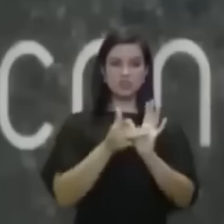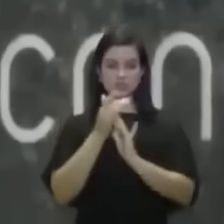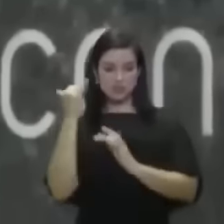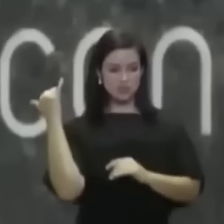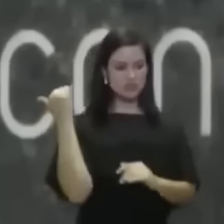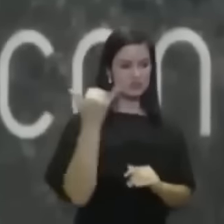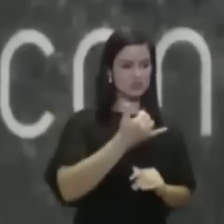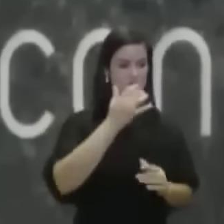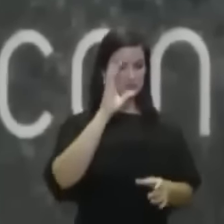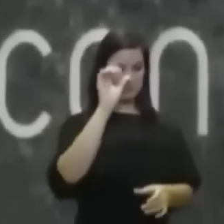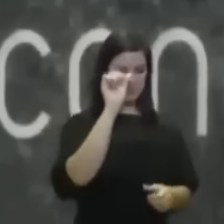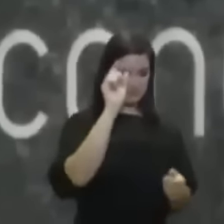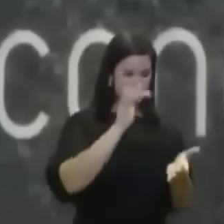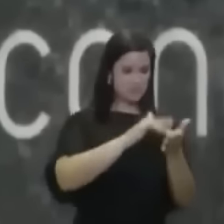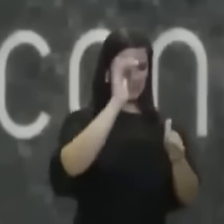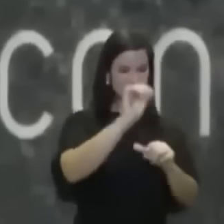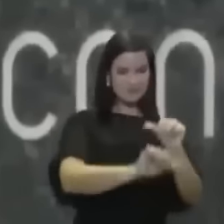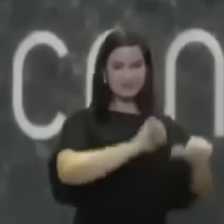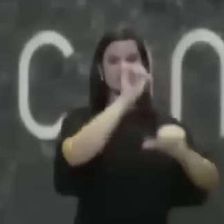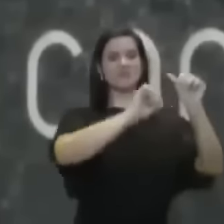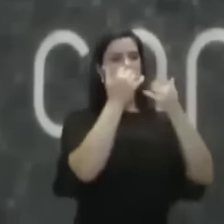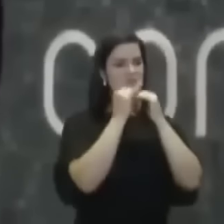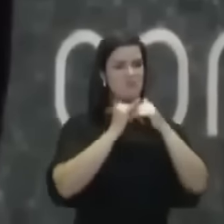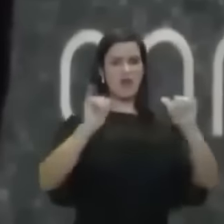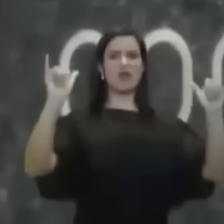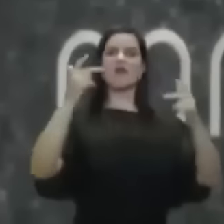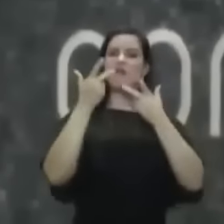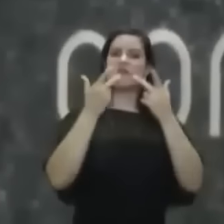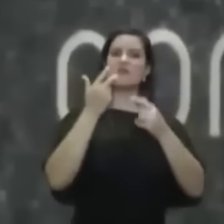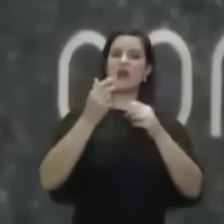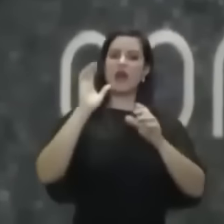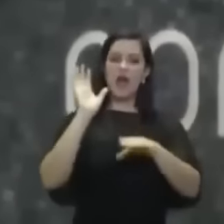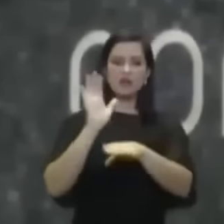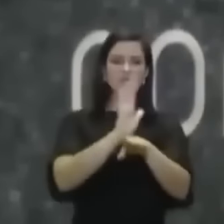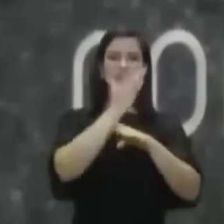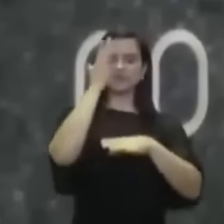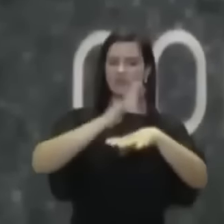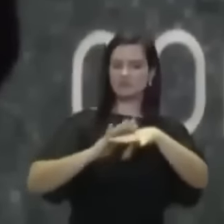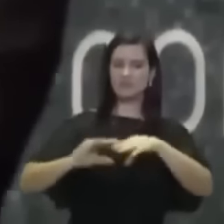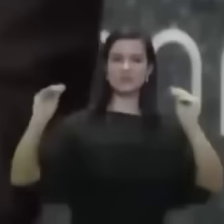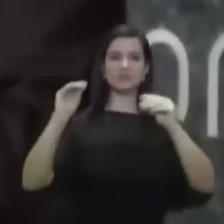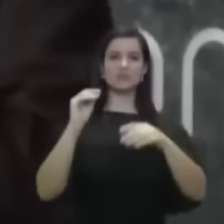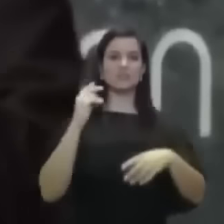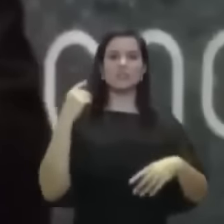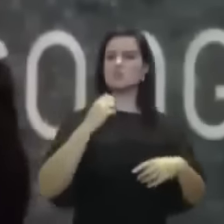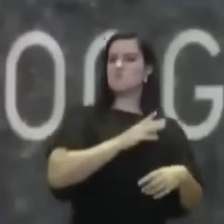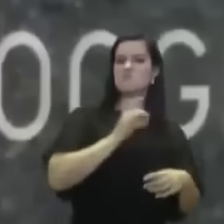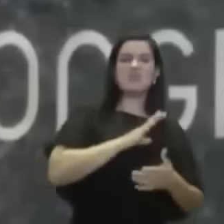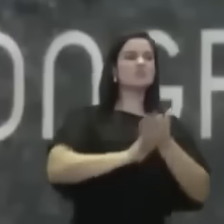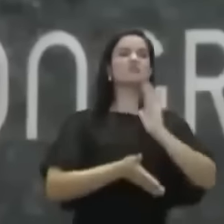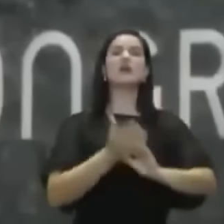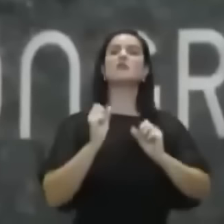derretiam, orava pelos enfermos e eles eram curados. Este homem que agora não teme açoites, não teme prisões, não teme a